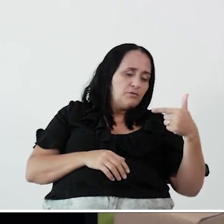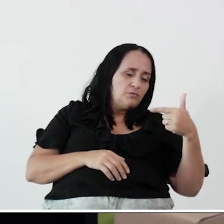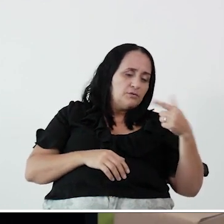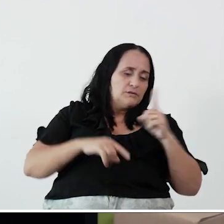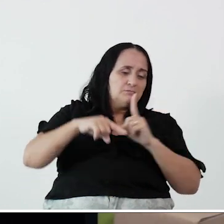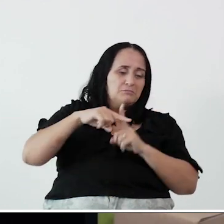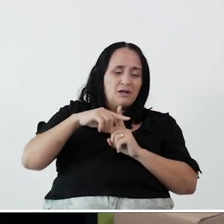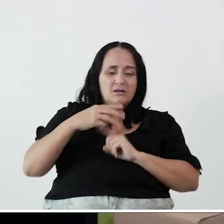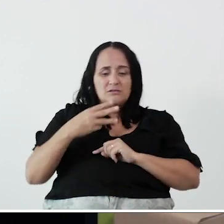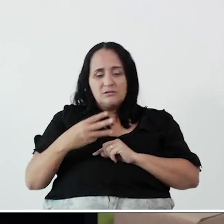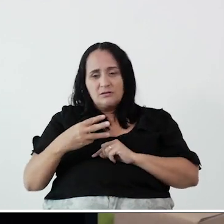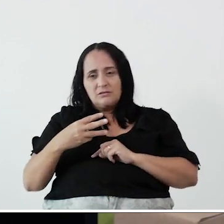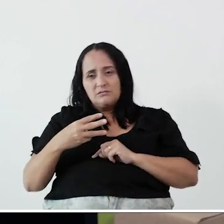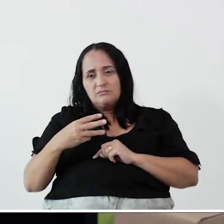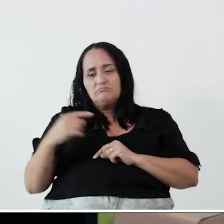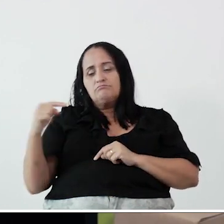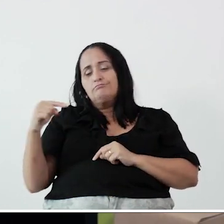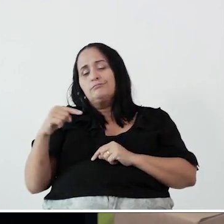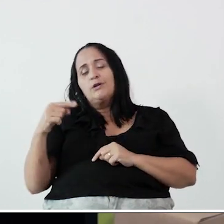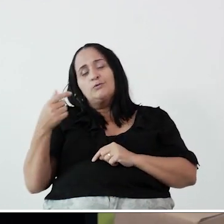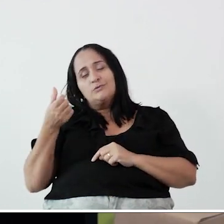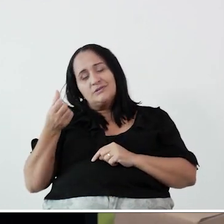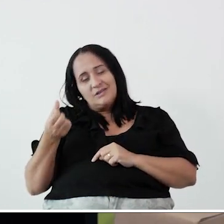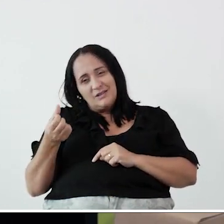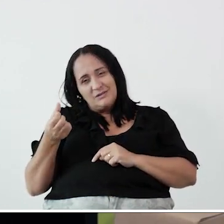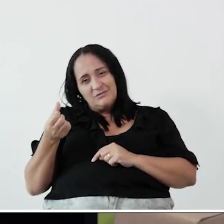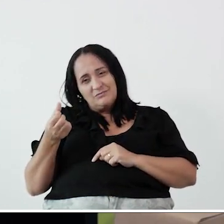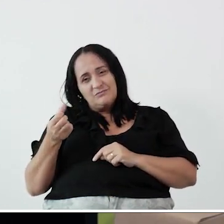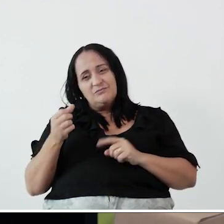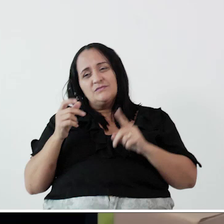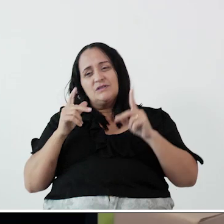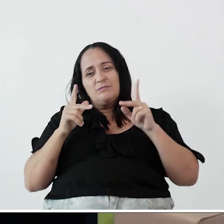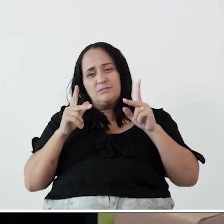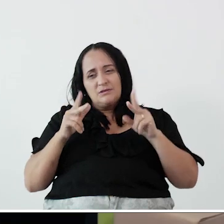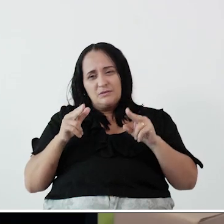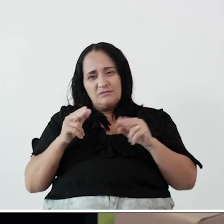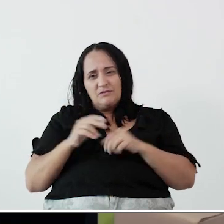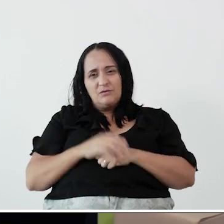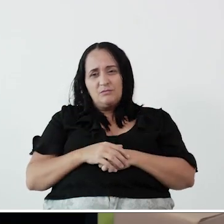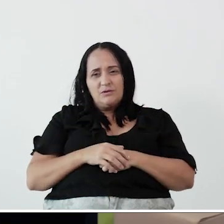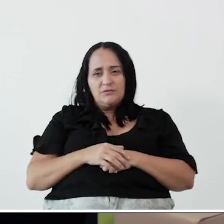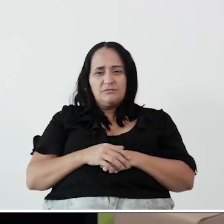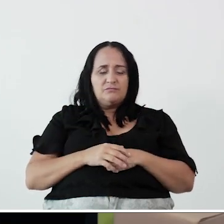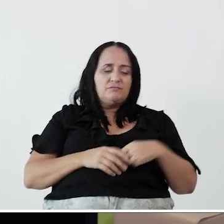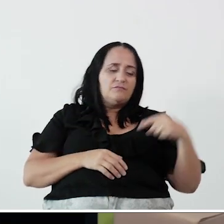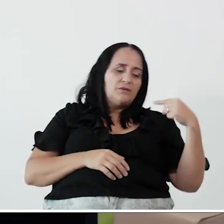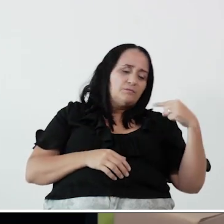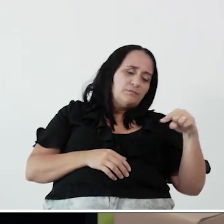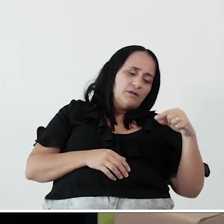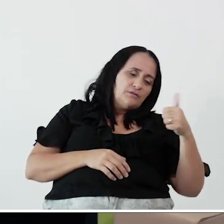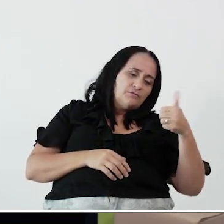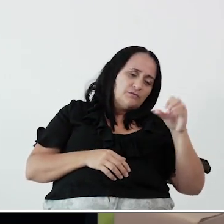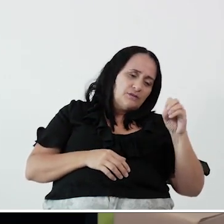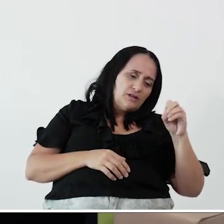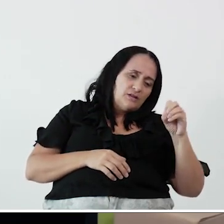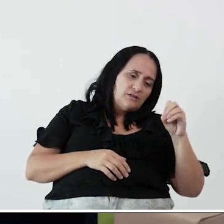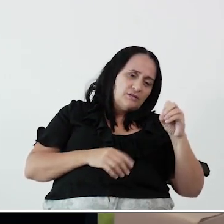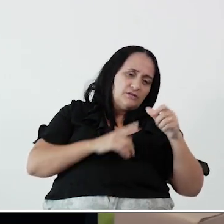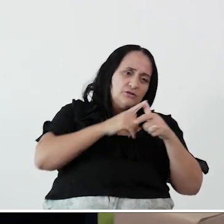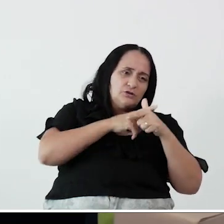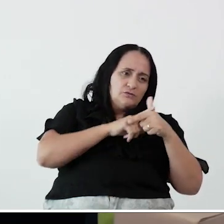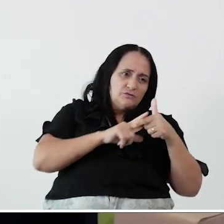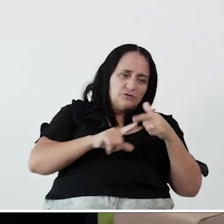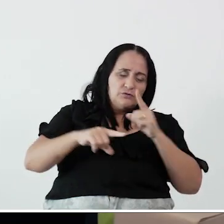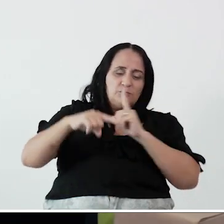3, resultado menos 6. Da mesma forma, se eu tiver menos 10 dividido por